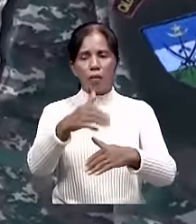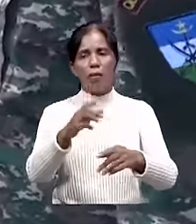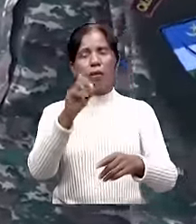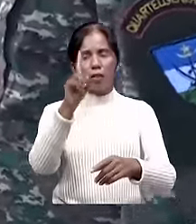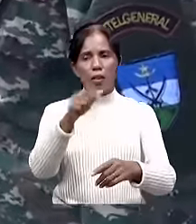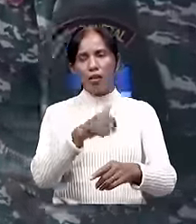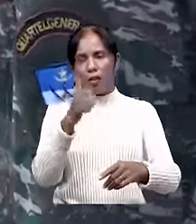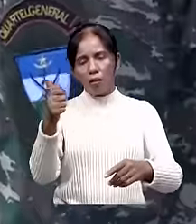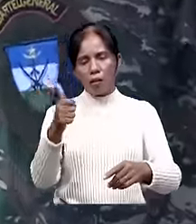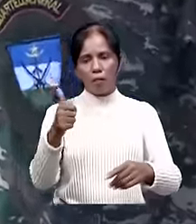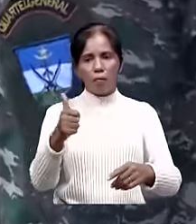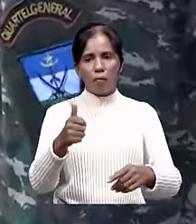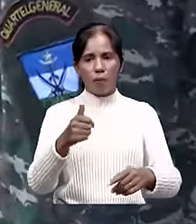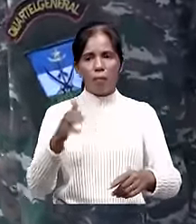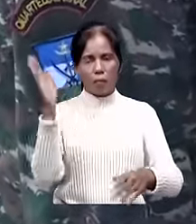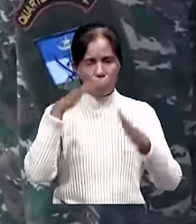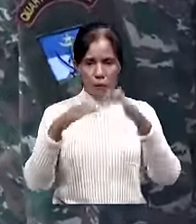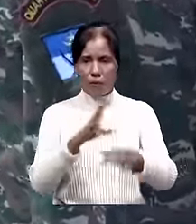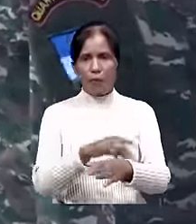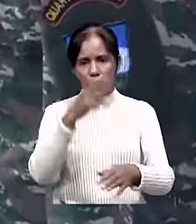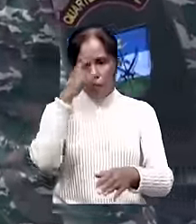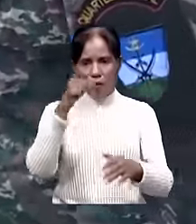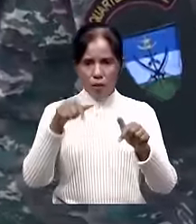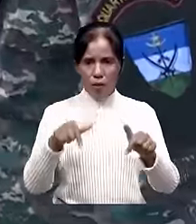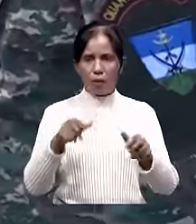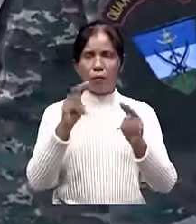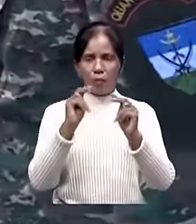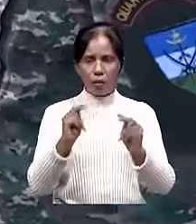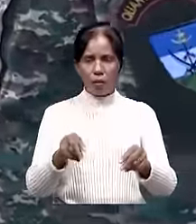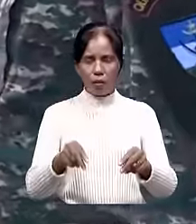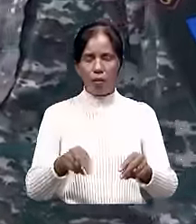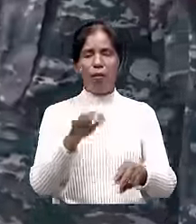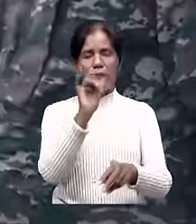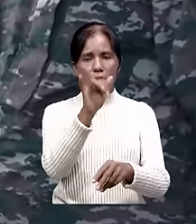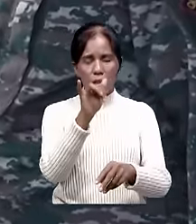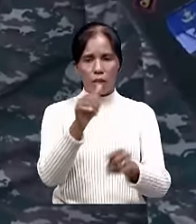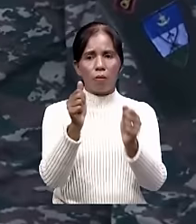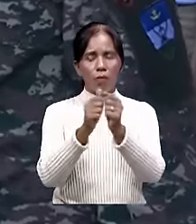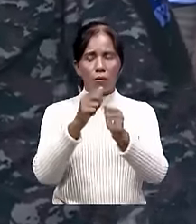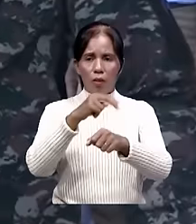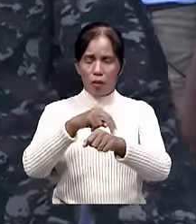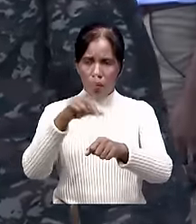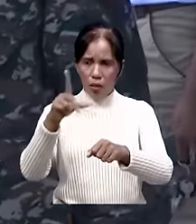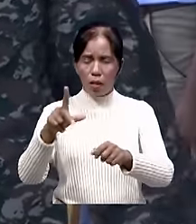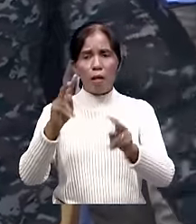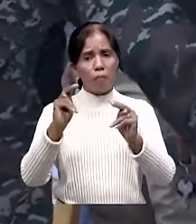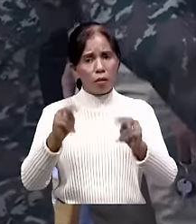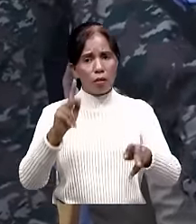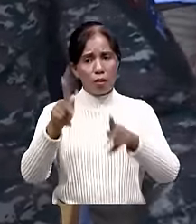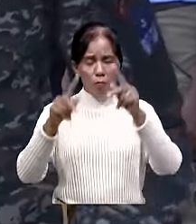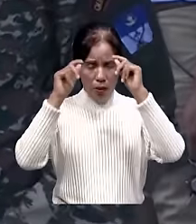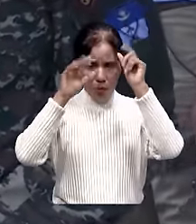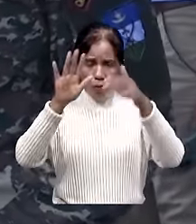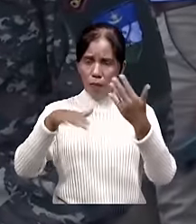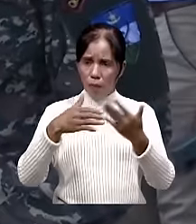fali. Ta ainda nem a que precisa. Precisa consenso nacional. Precisa Timor um outro